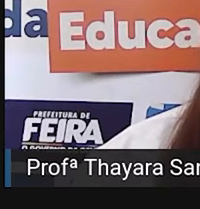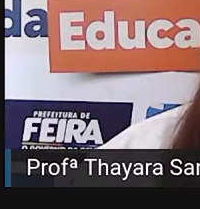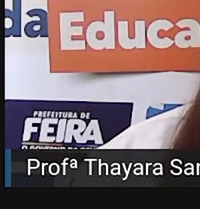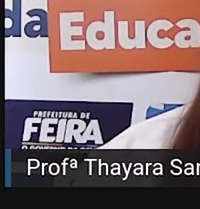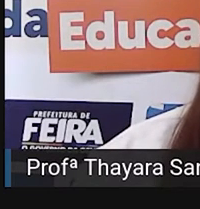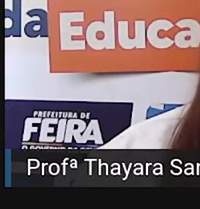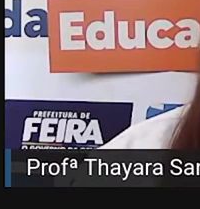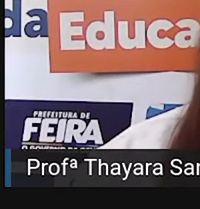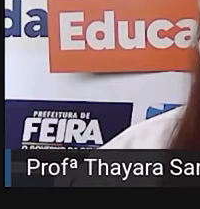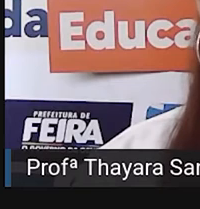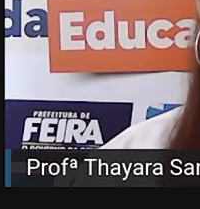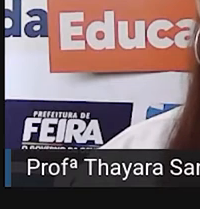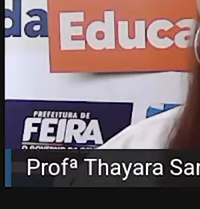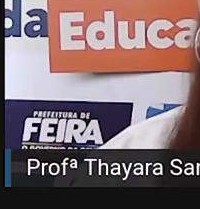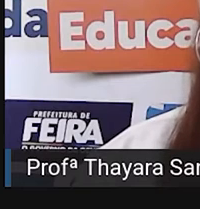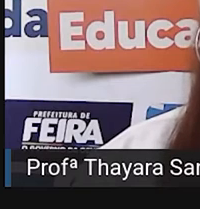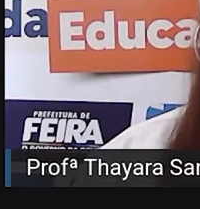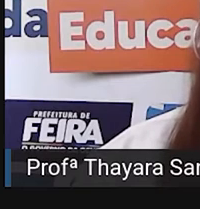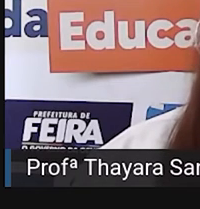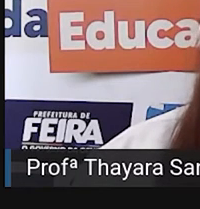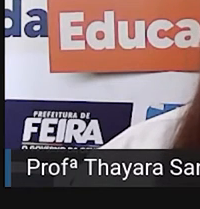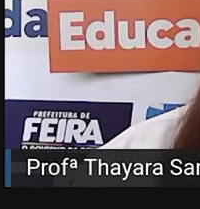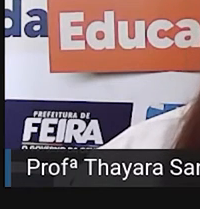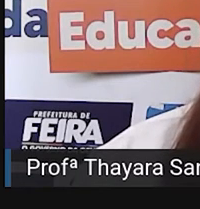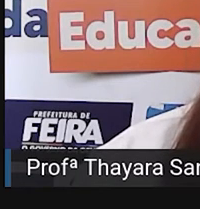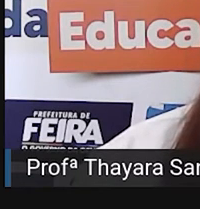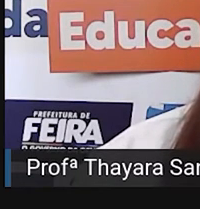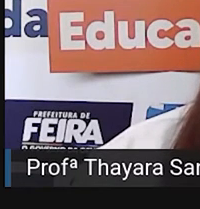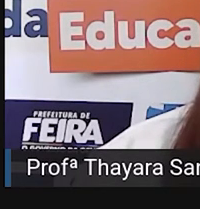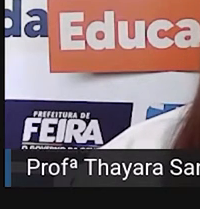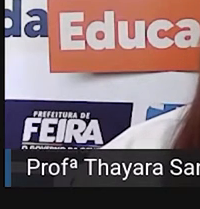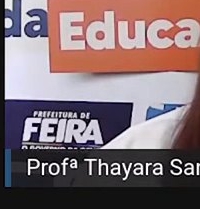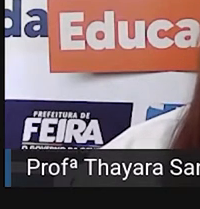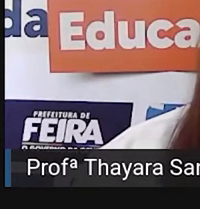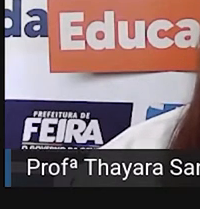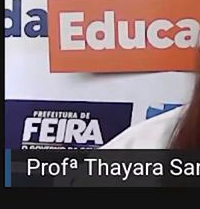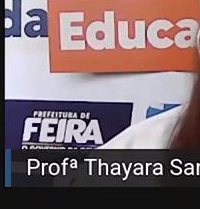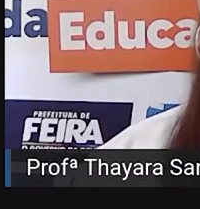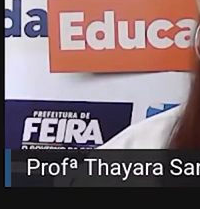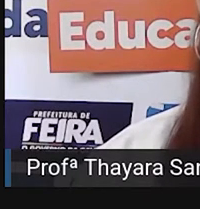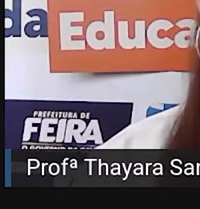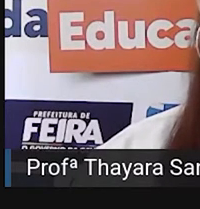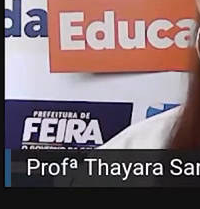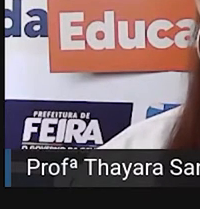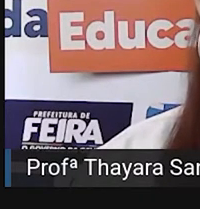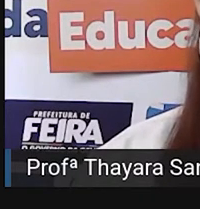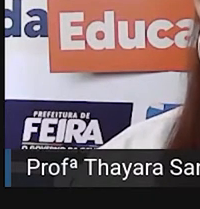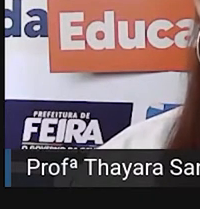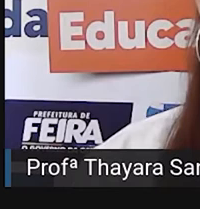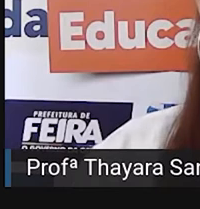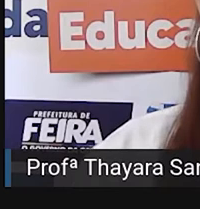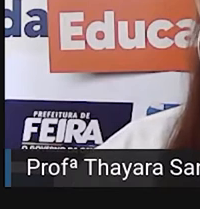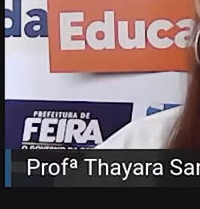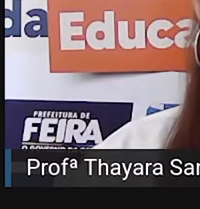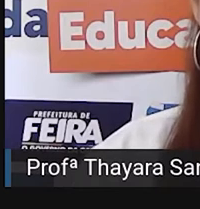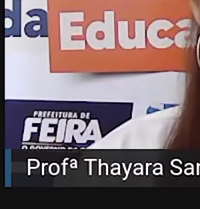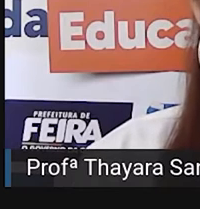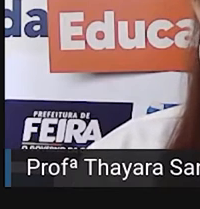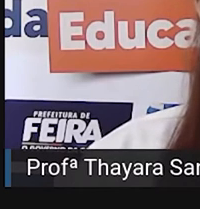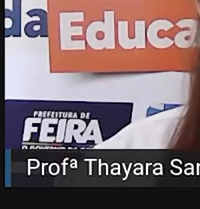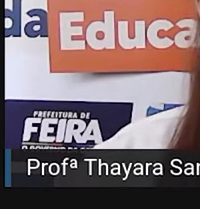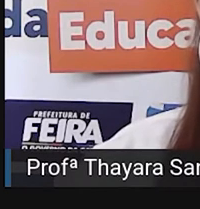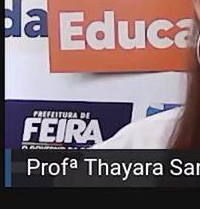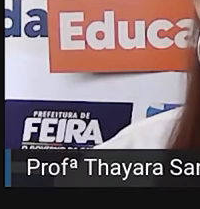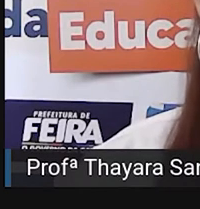da Secretaria Municipal de Educação. E hoje a gente tem a participação aqui do nosso intérprete, o Jonathan. Vou colocar a minha apresentação aqui para